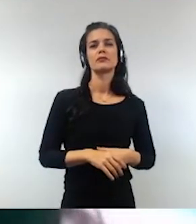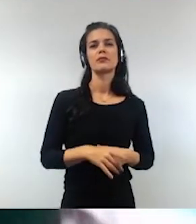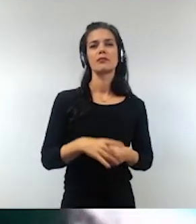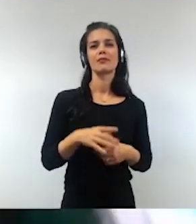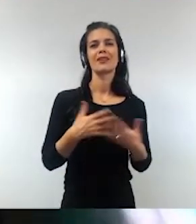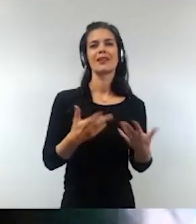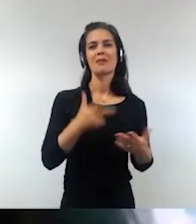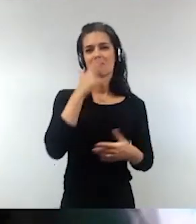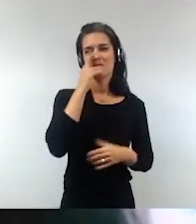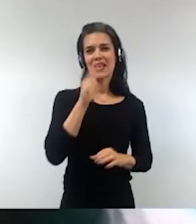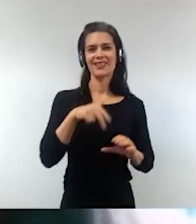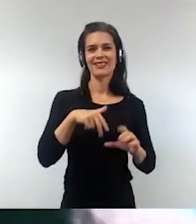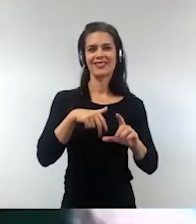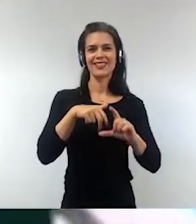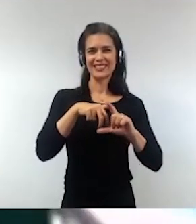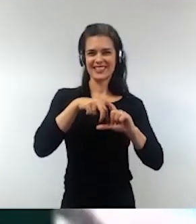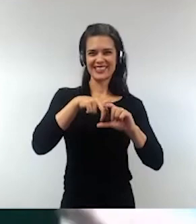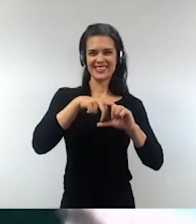Juscelino Kubitschek, assim,